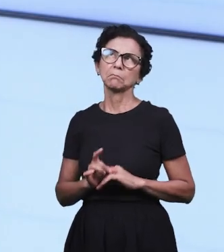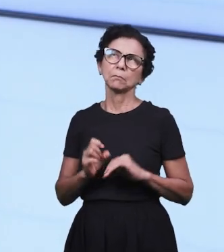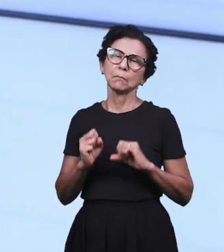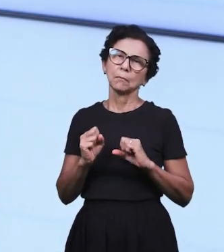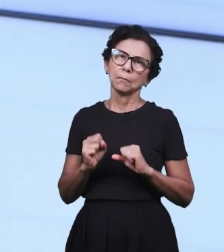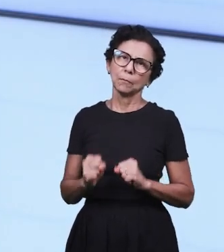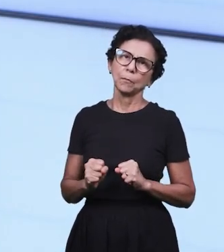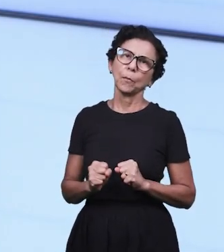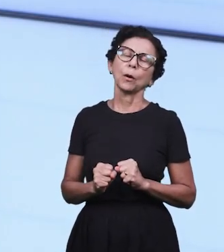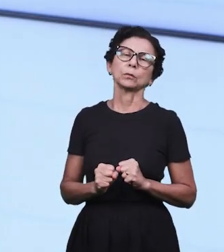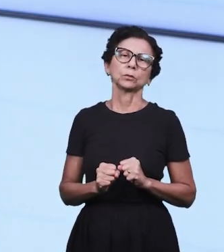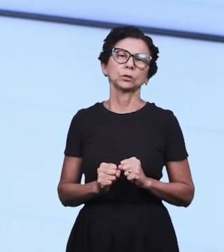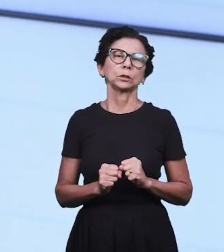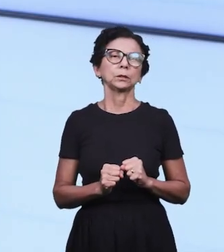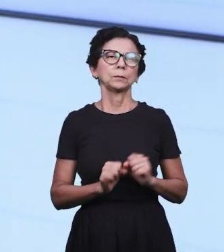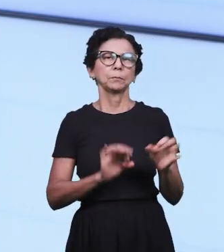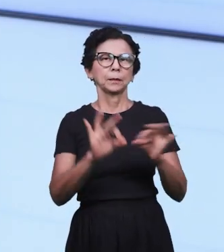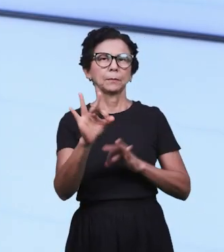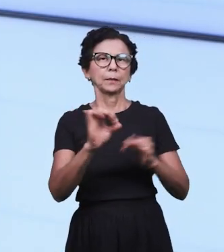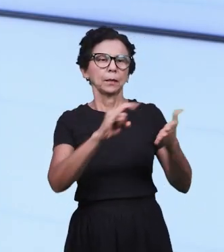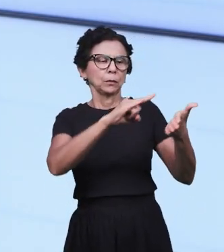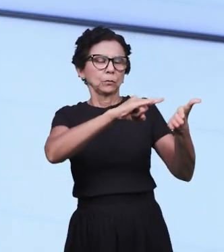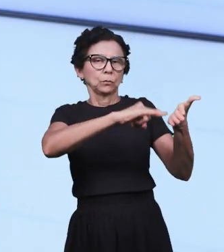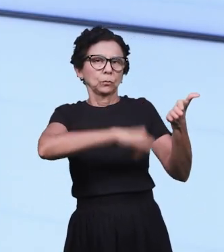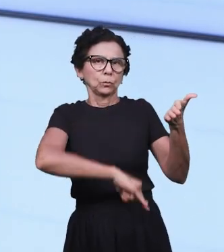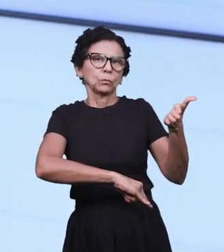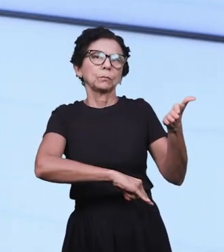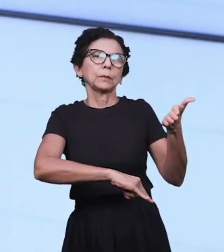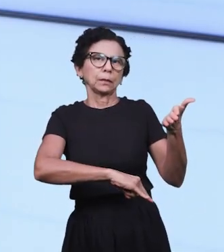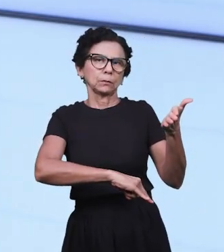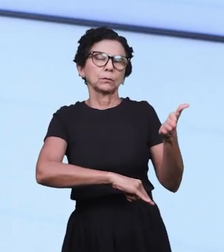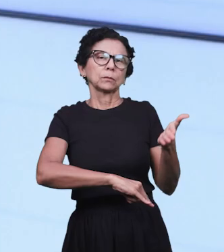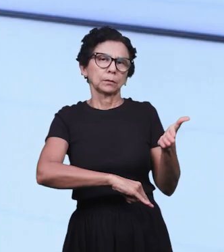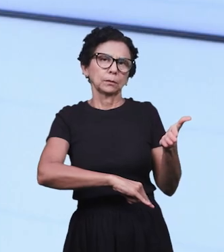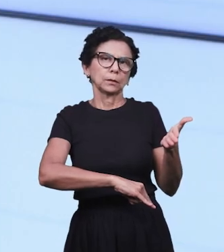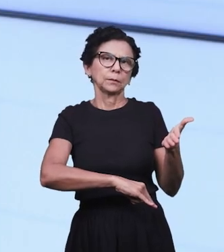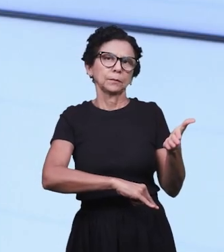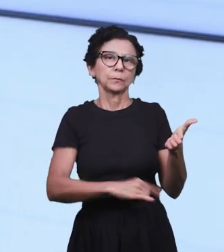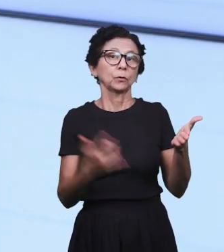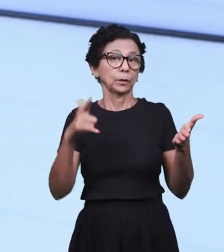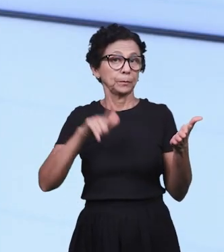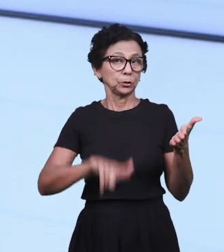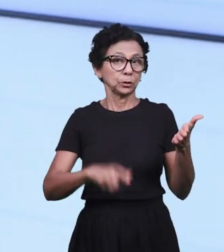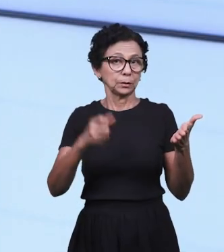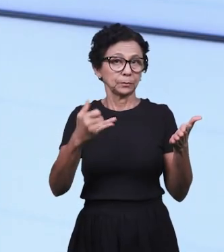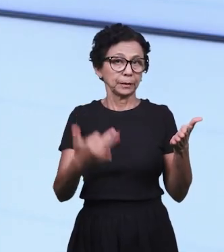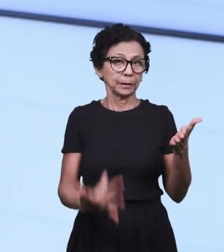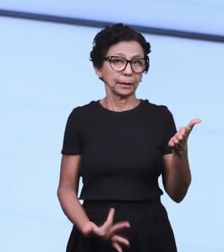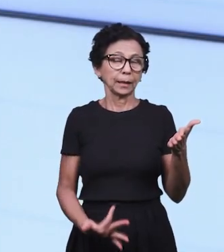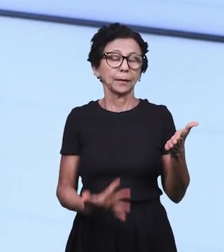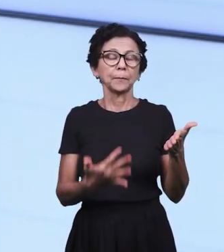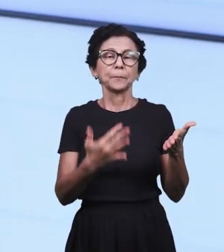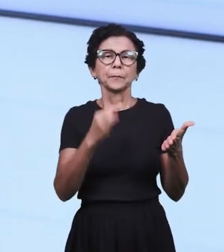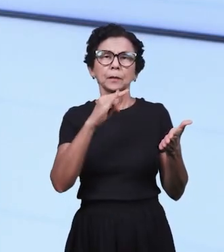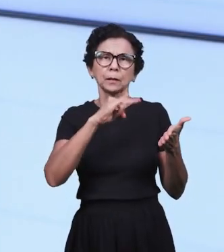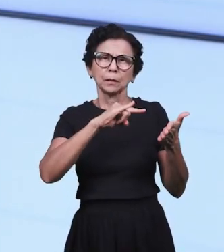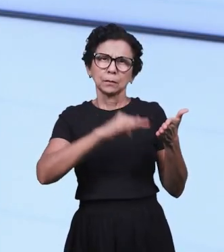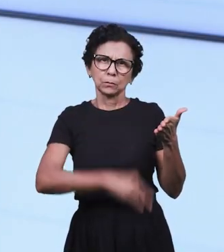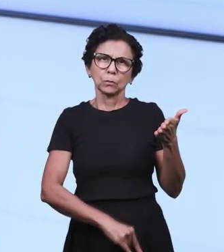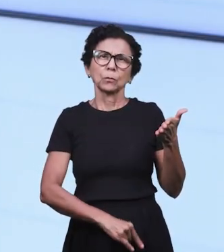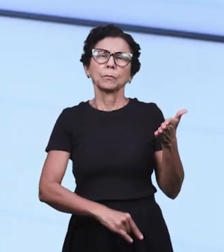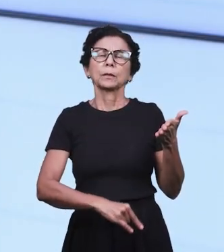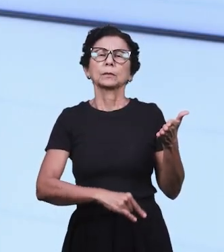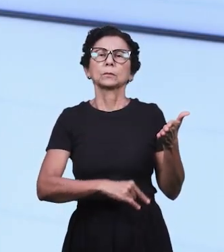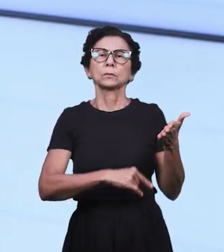serem inventariados. Então, vou até repetir aqui o que eu já disse, não é direito